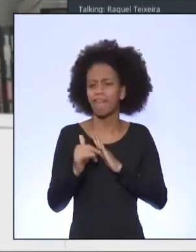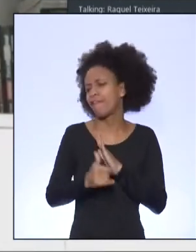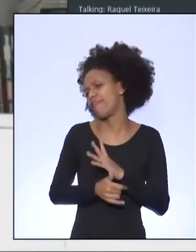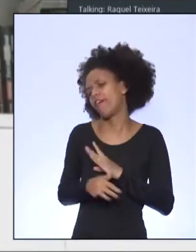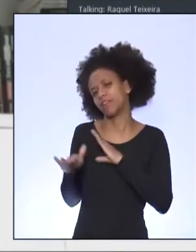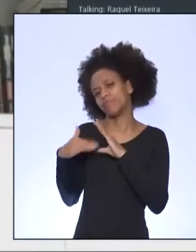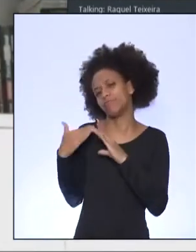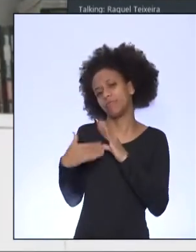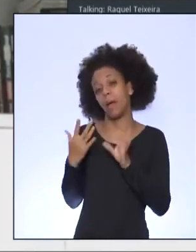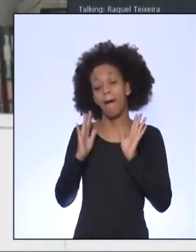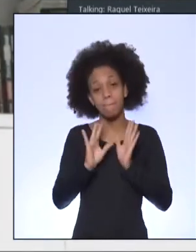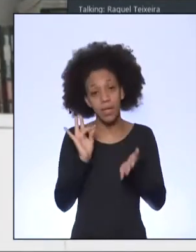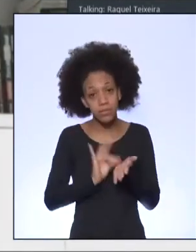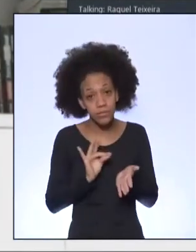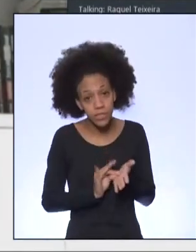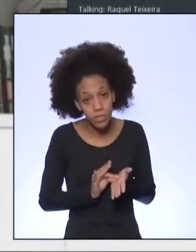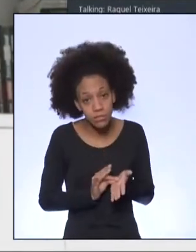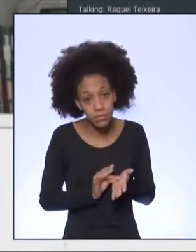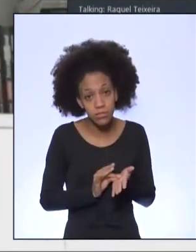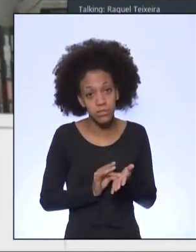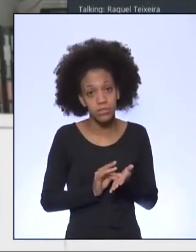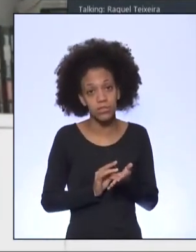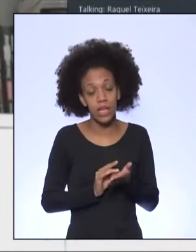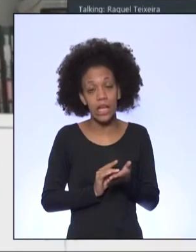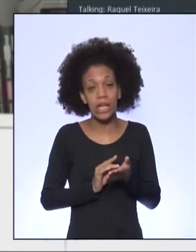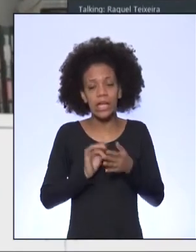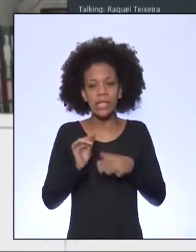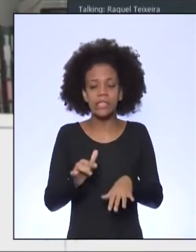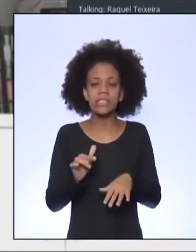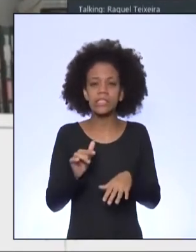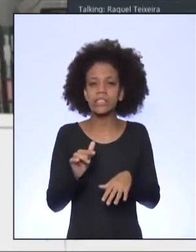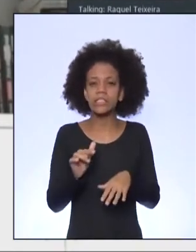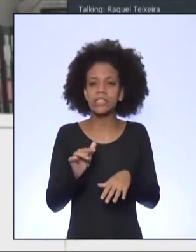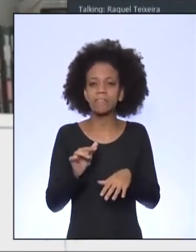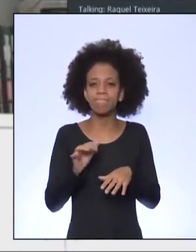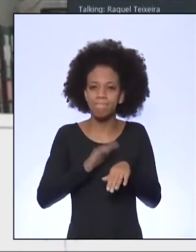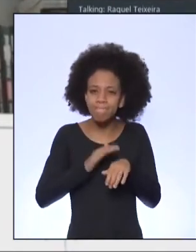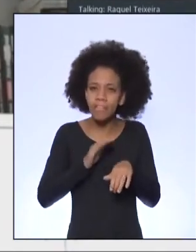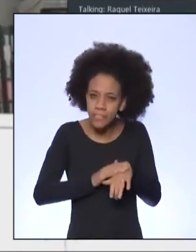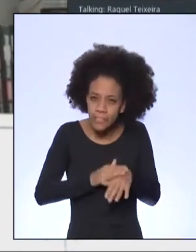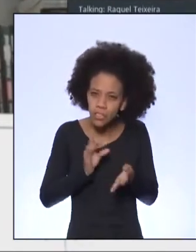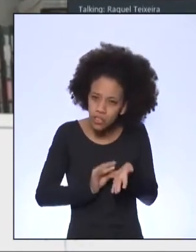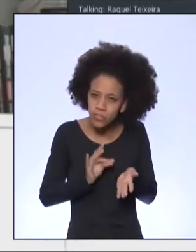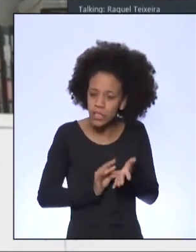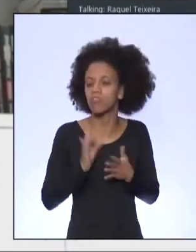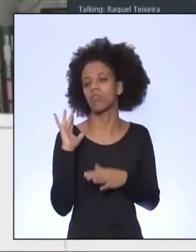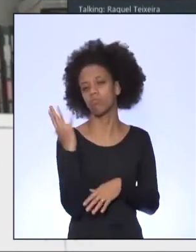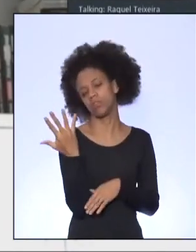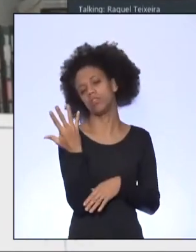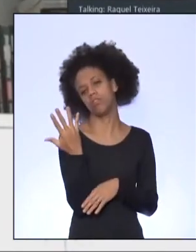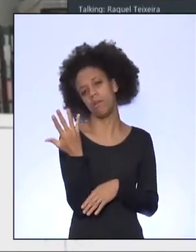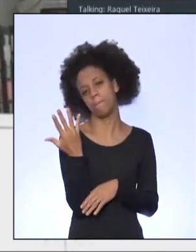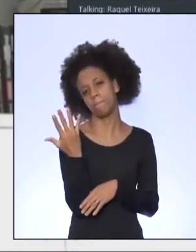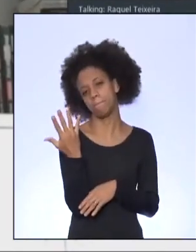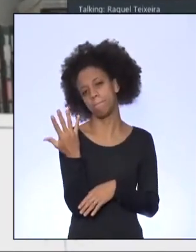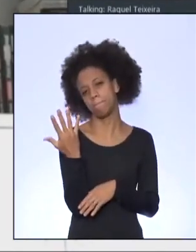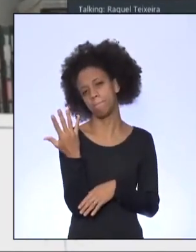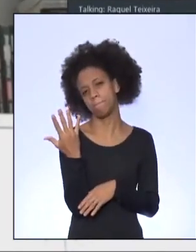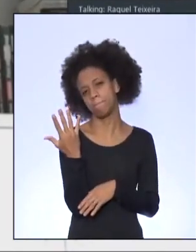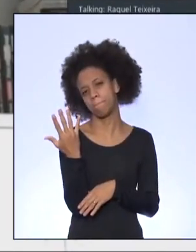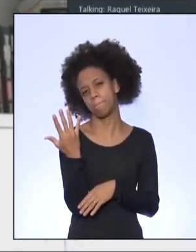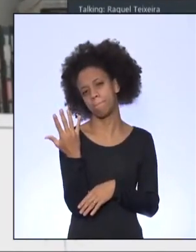mas exatamente dentro desse espírito de mão na massa, de ser realista,